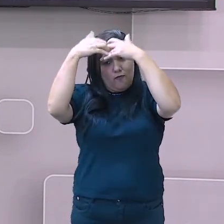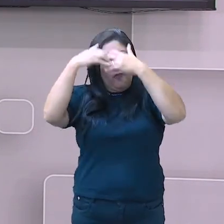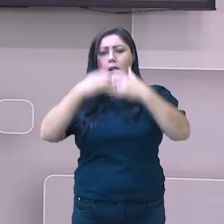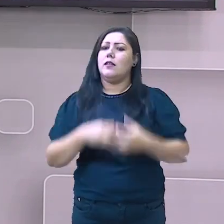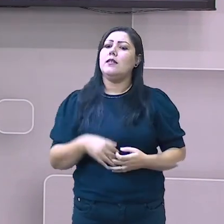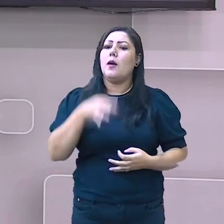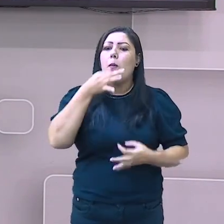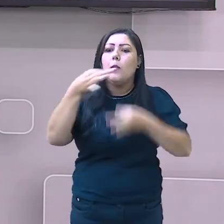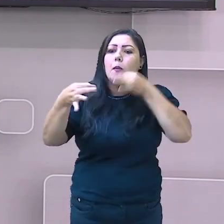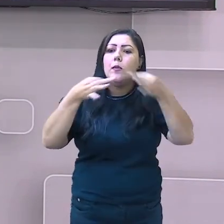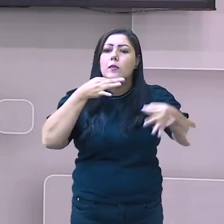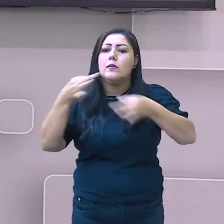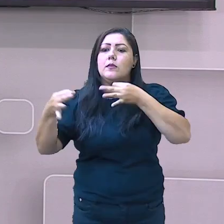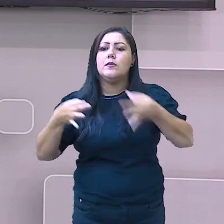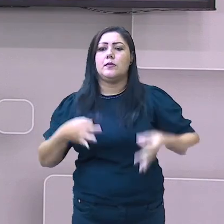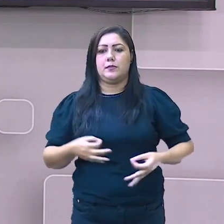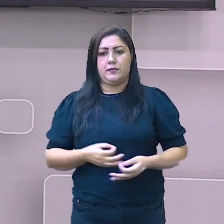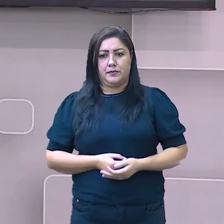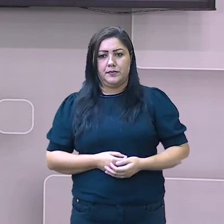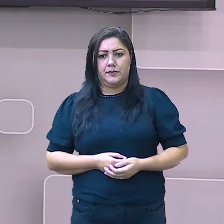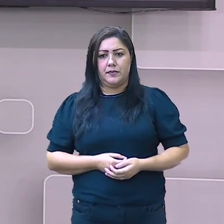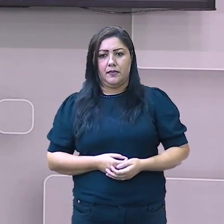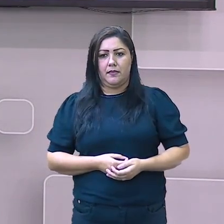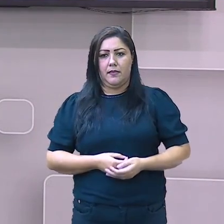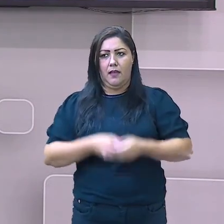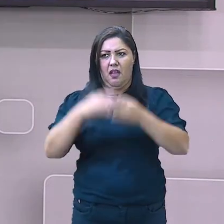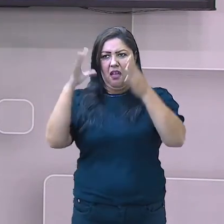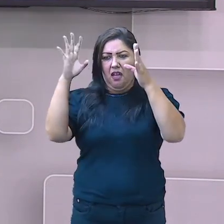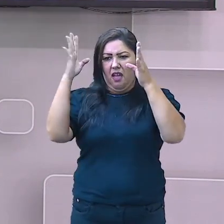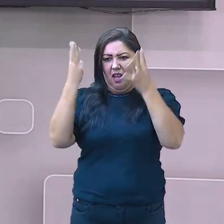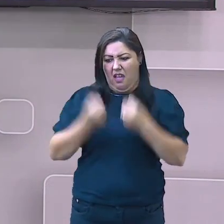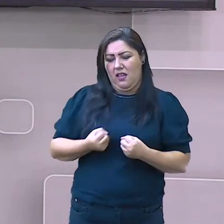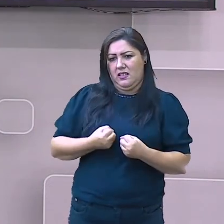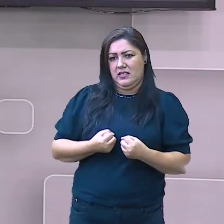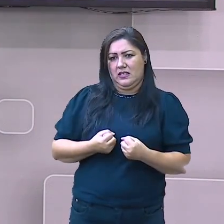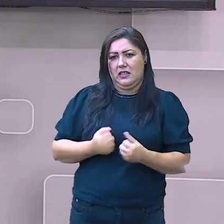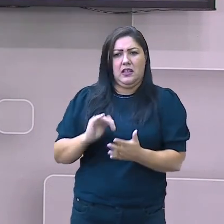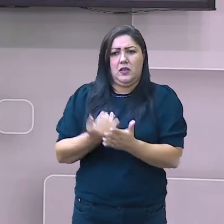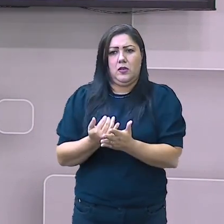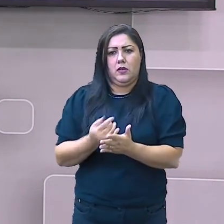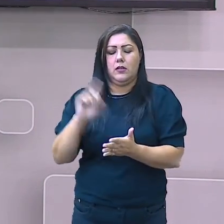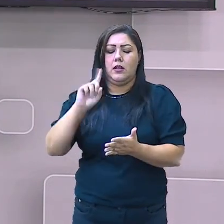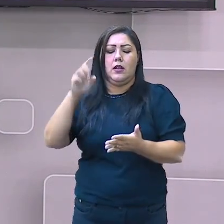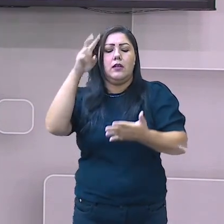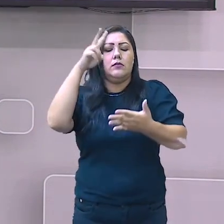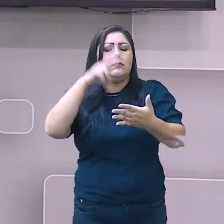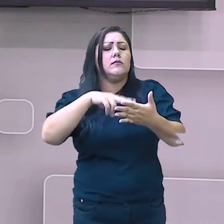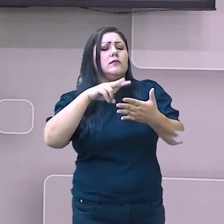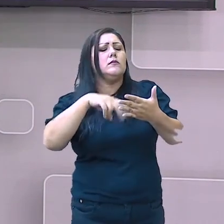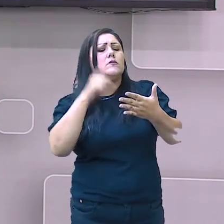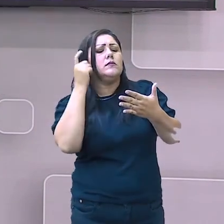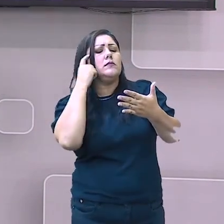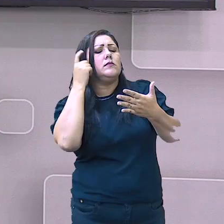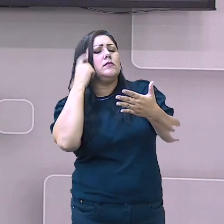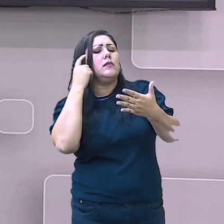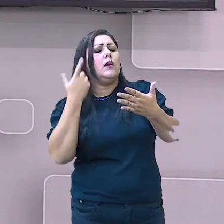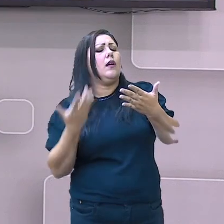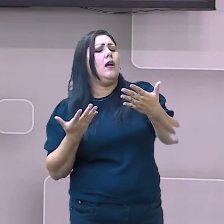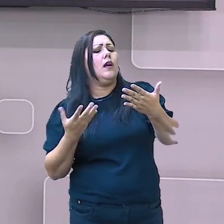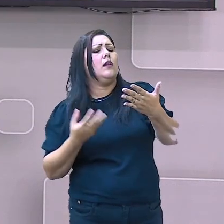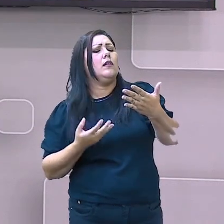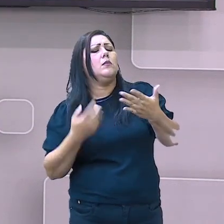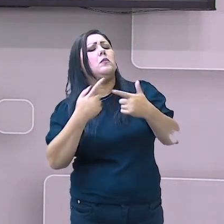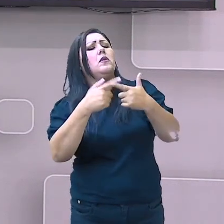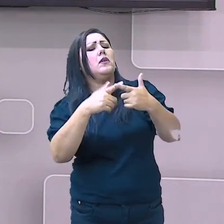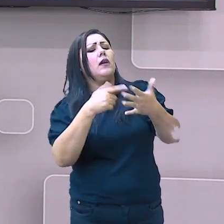um ser crítico. Não vai aceitar nada pronto. Vai ler, pensar e vai debater sobre essa